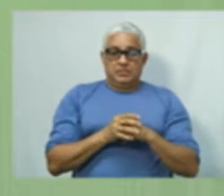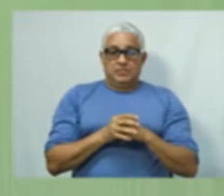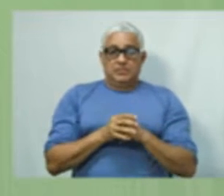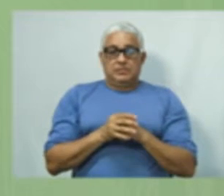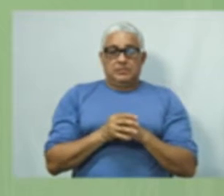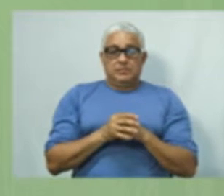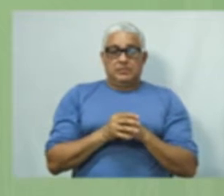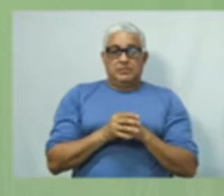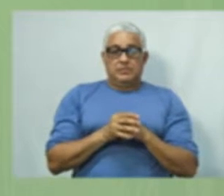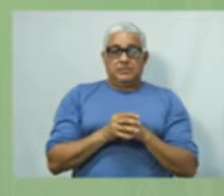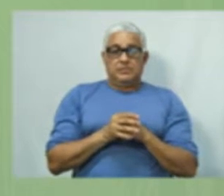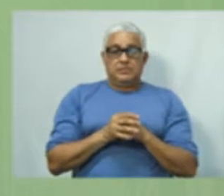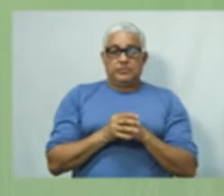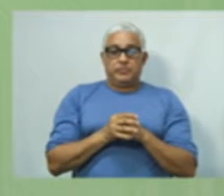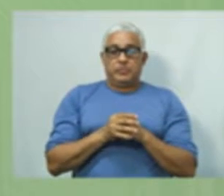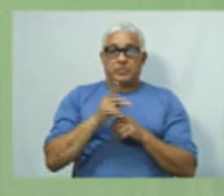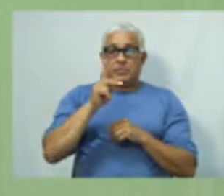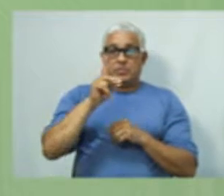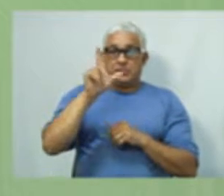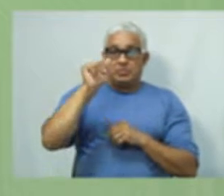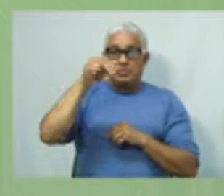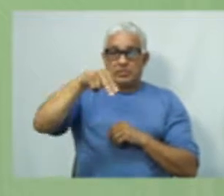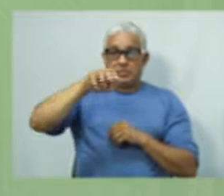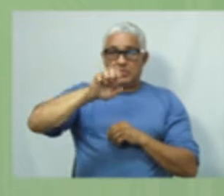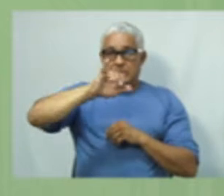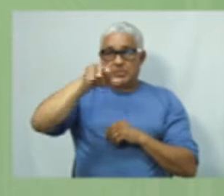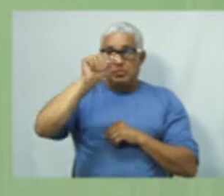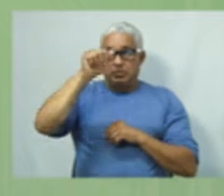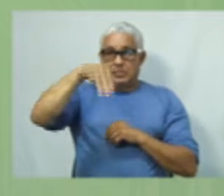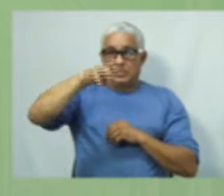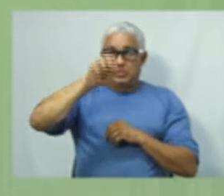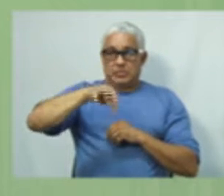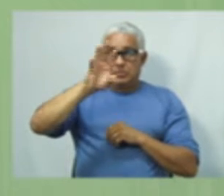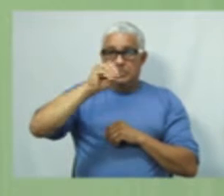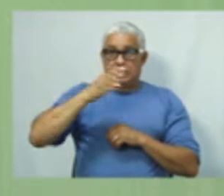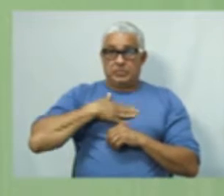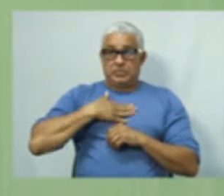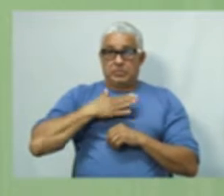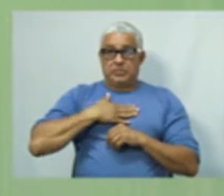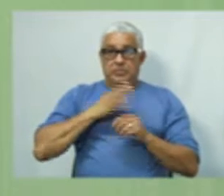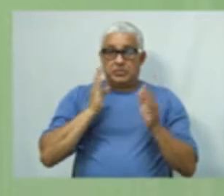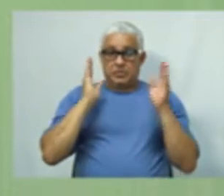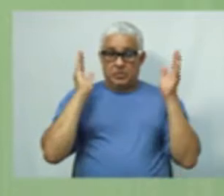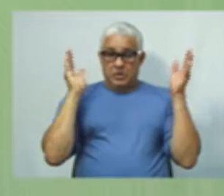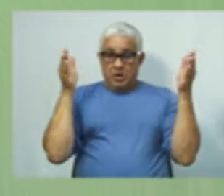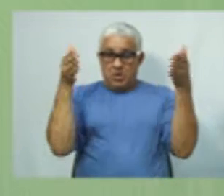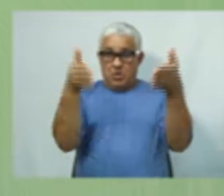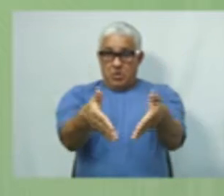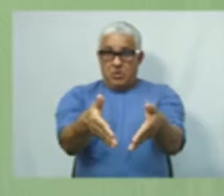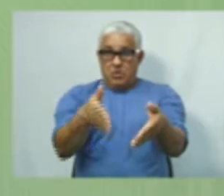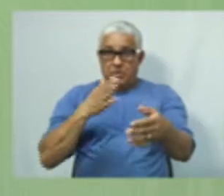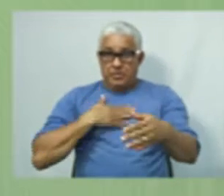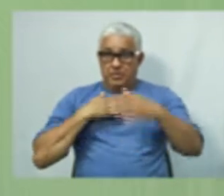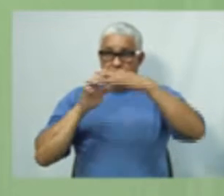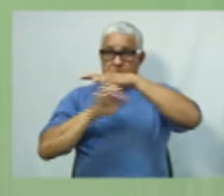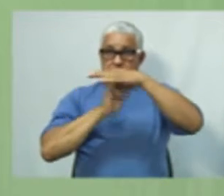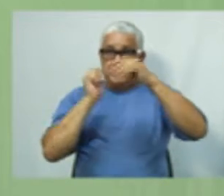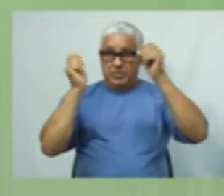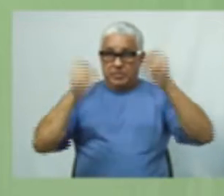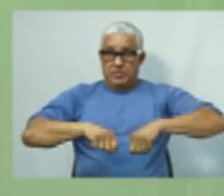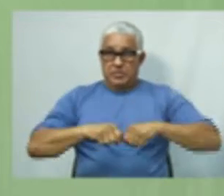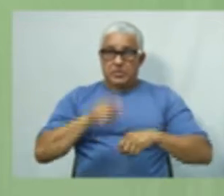esse direcionamento, porque ele vai falar qual é o meu fôlego que a minha empresa tem para